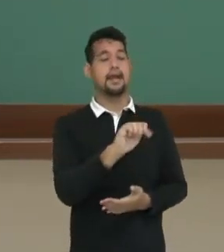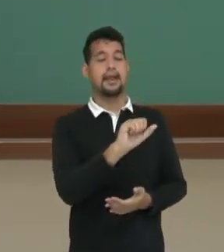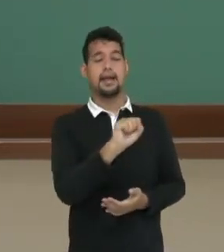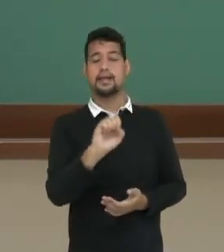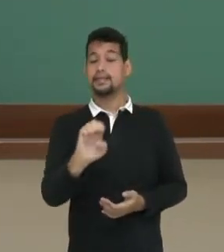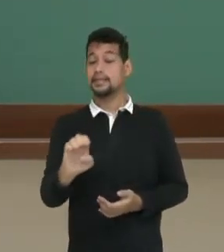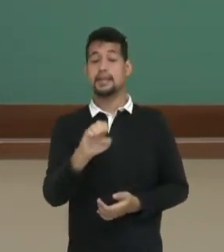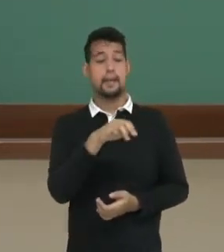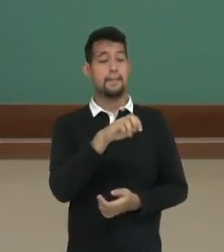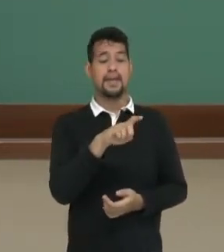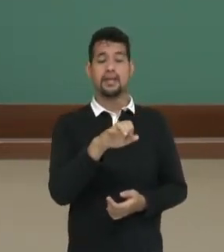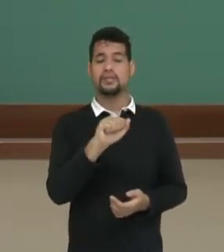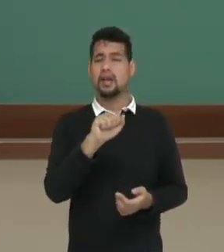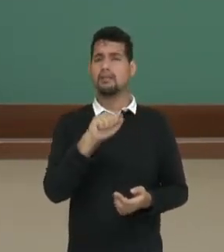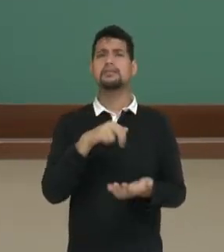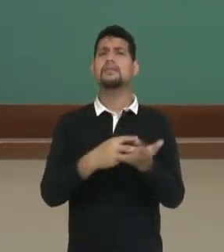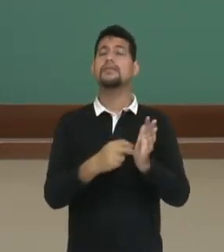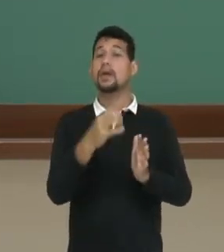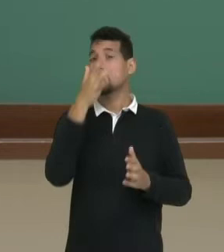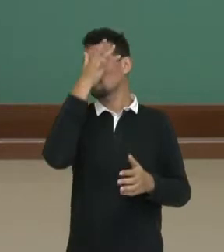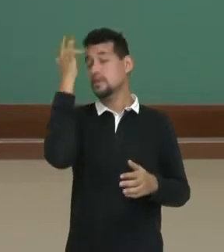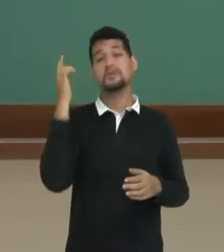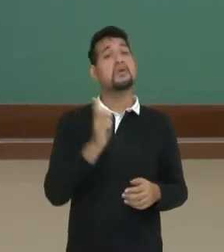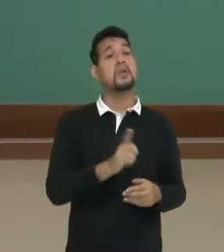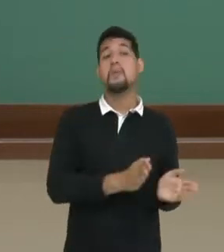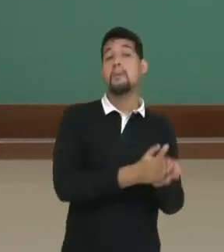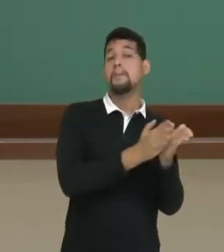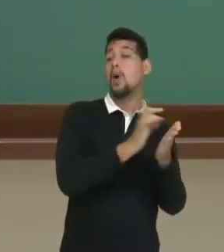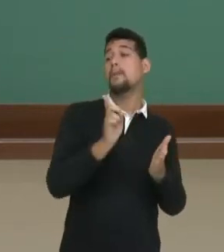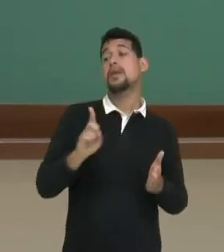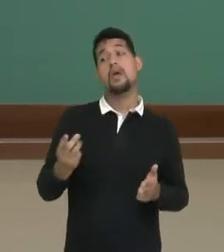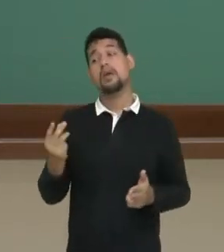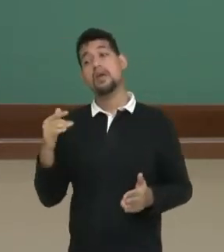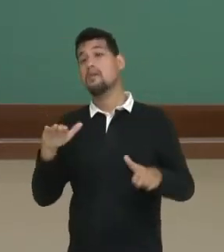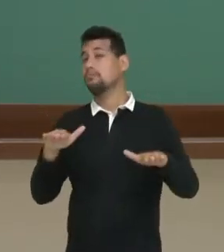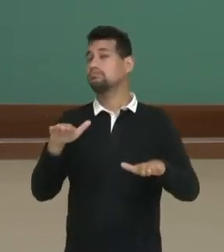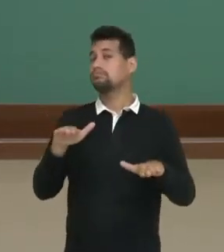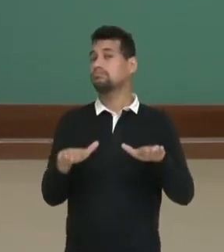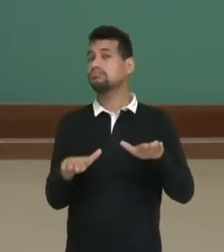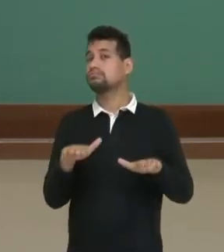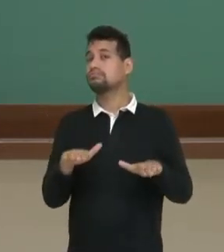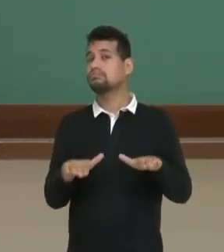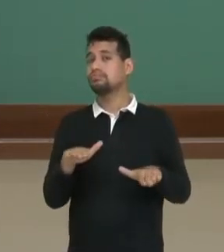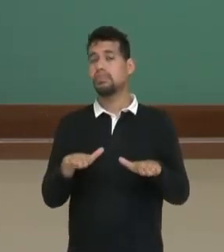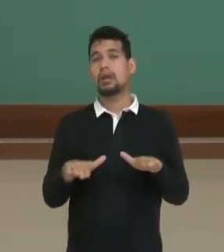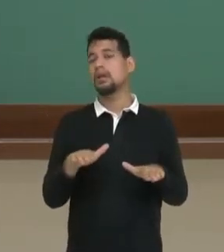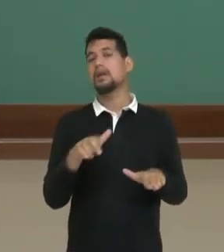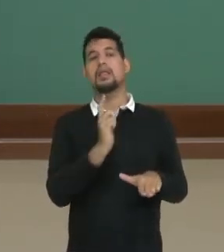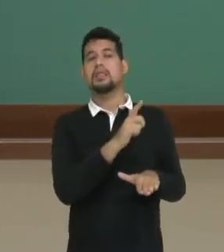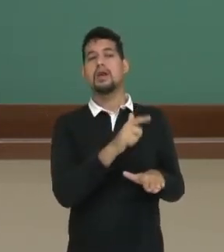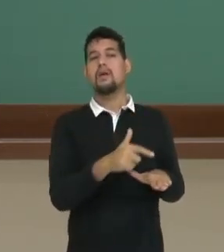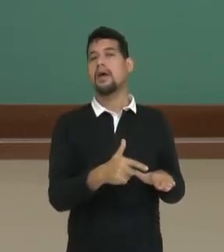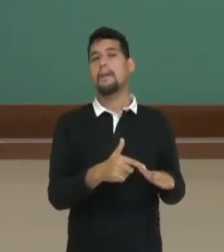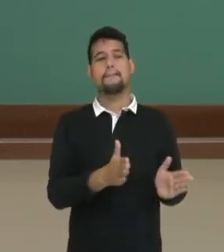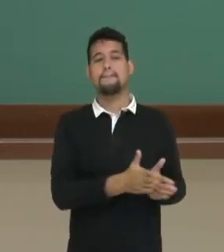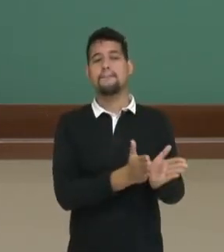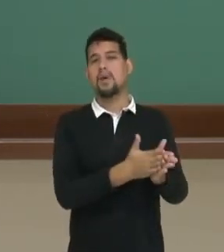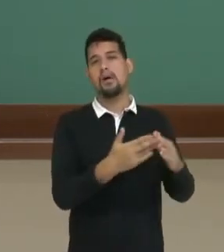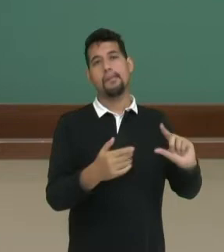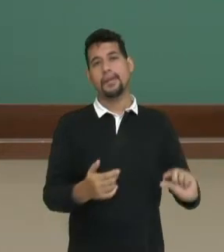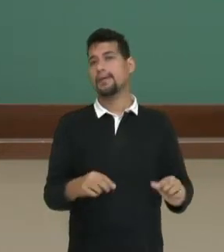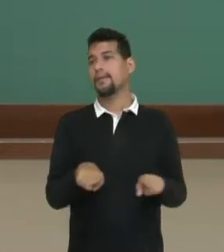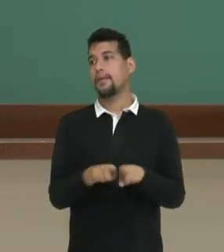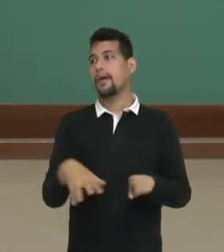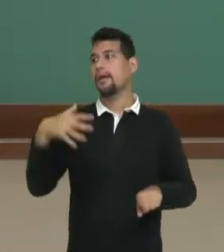é nobre, nem detentora de grandes posses, mas também não é muito pobre, né? Não faz parte da classe pobre, né? São,